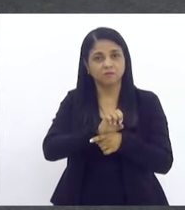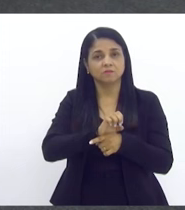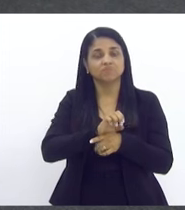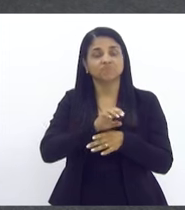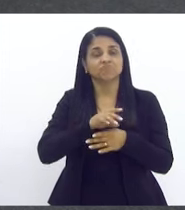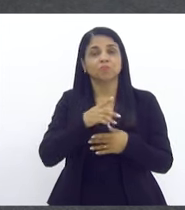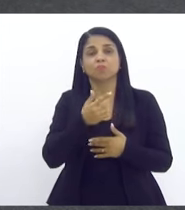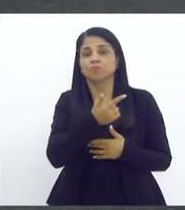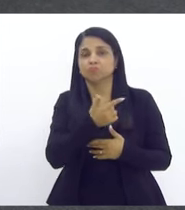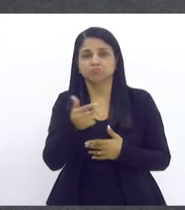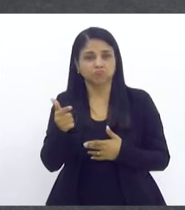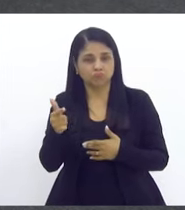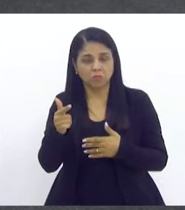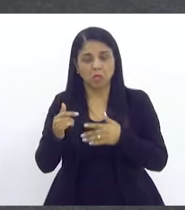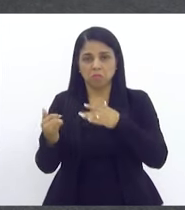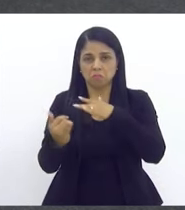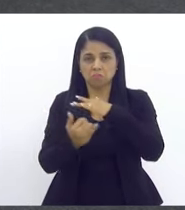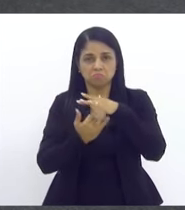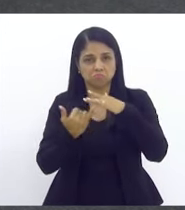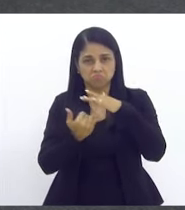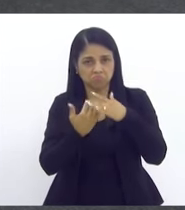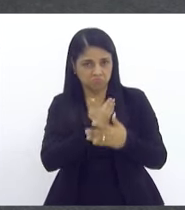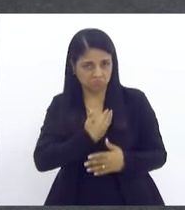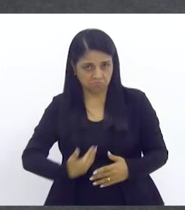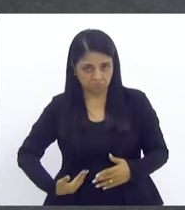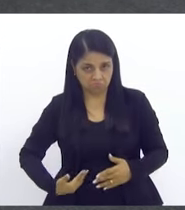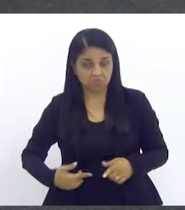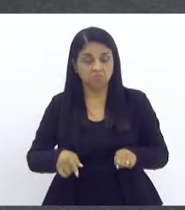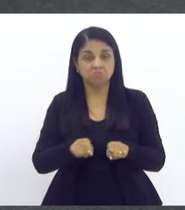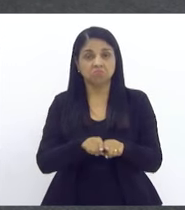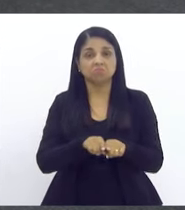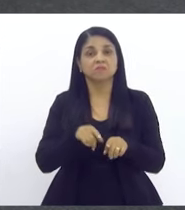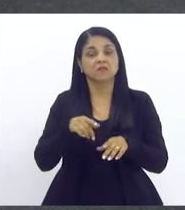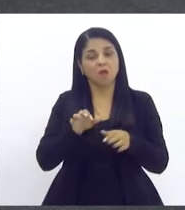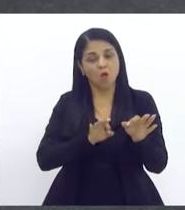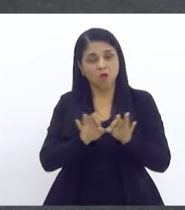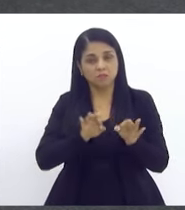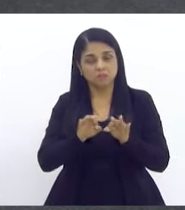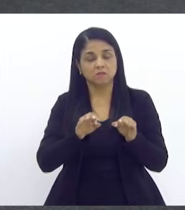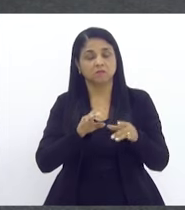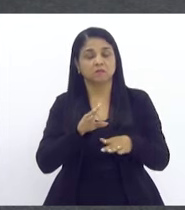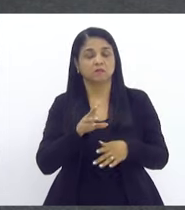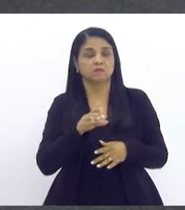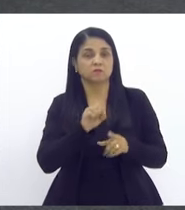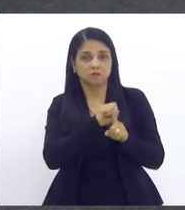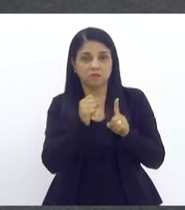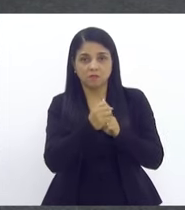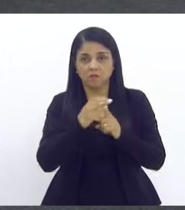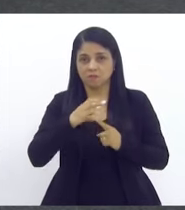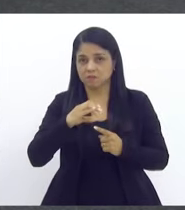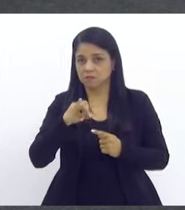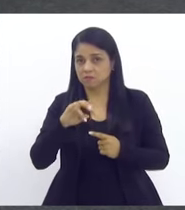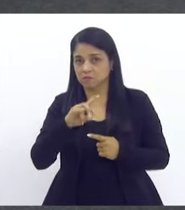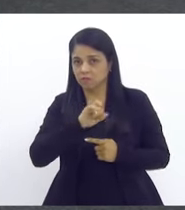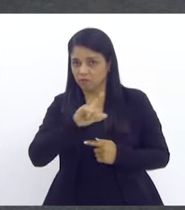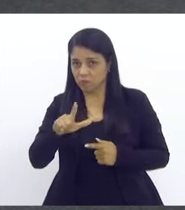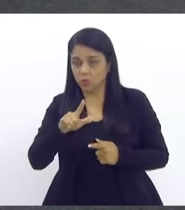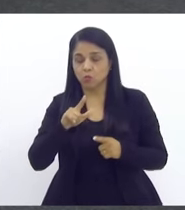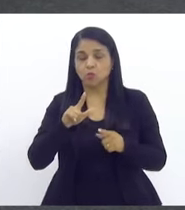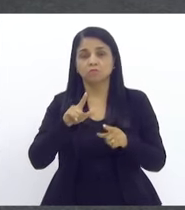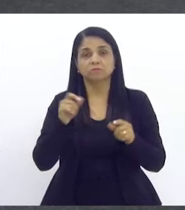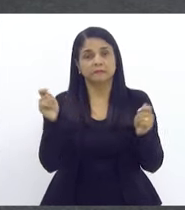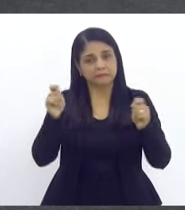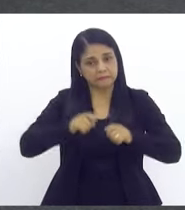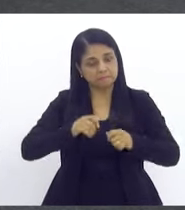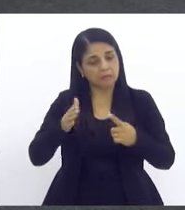poder público, são esses coletivos, são essas organizações da sociedade civil que dão conta das demandas de